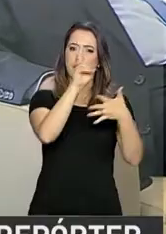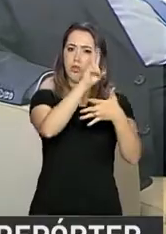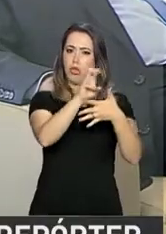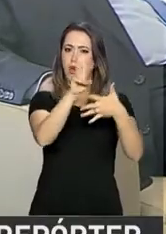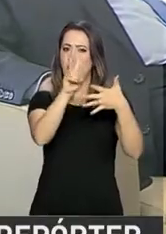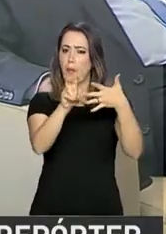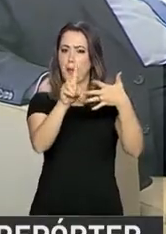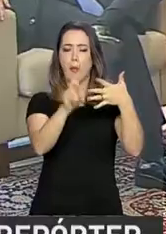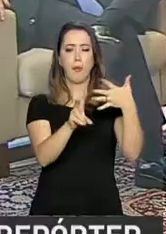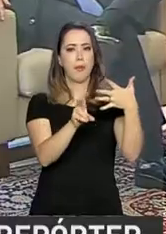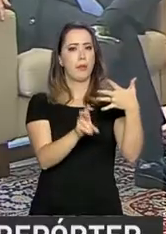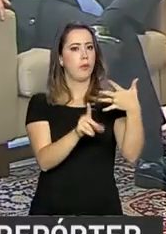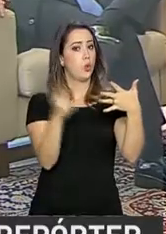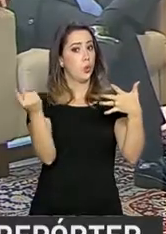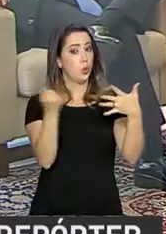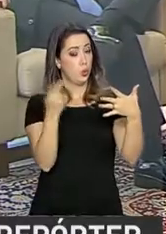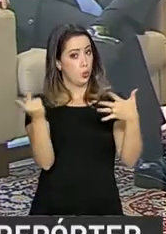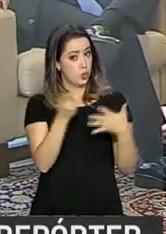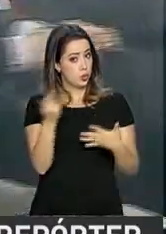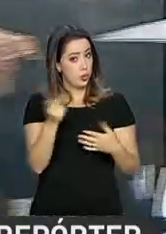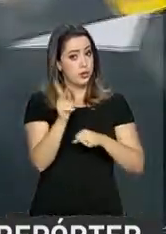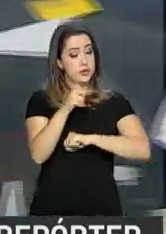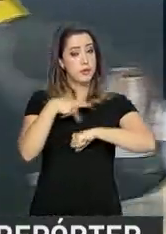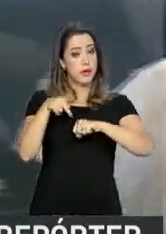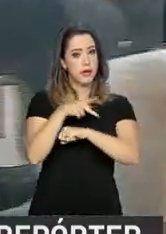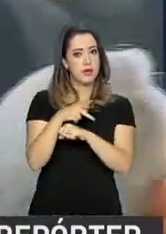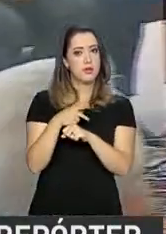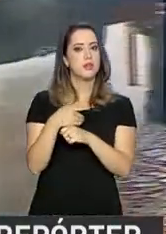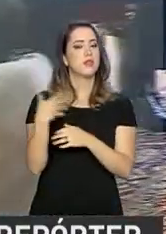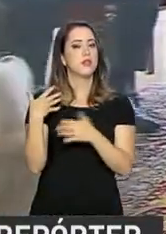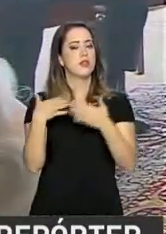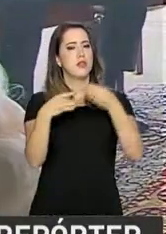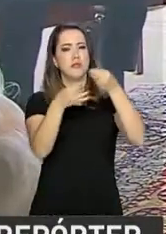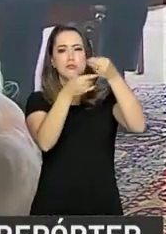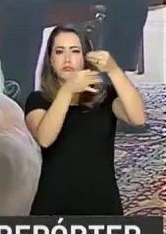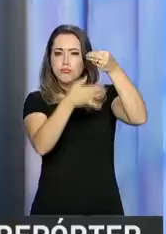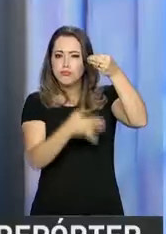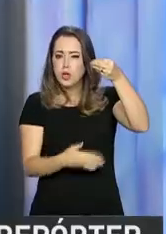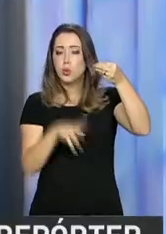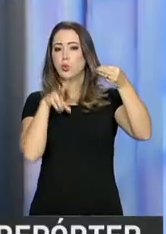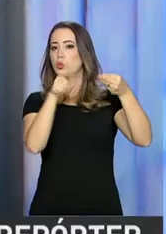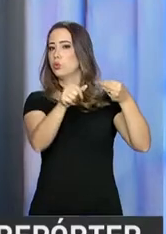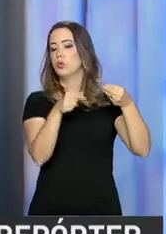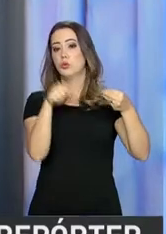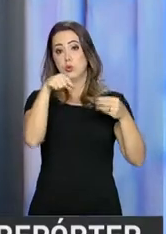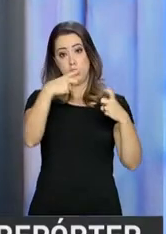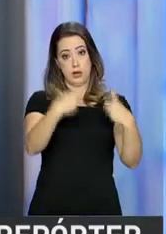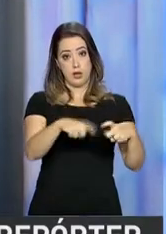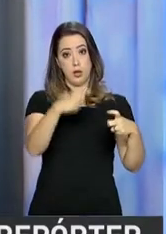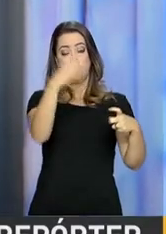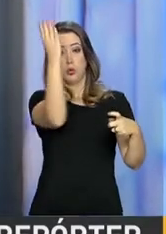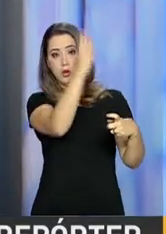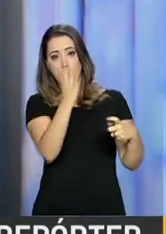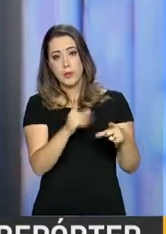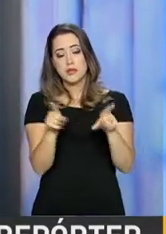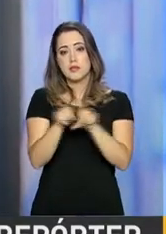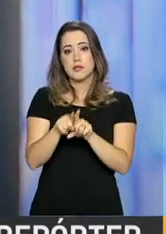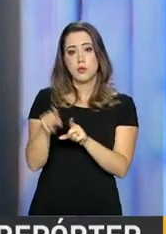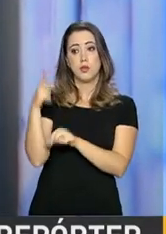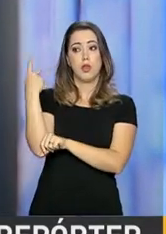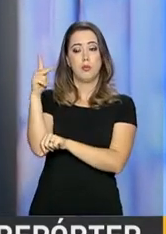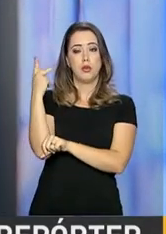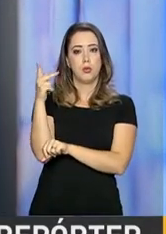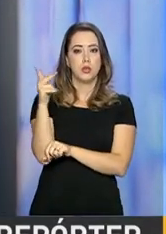de integração entre os dois países e os planos regional e internacional benítez escolheu o brasil para fazer a primeira